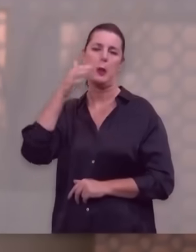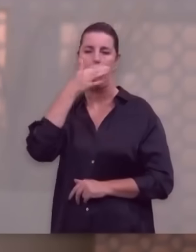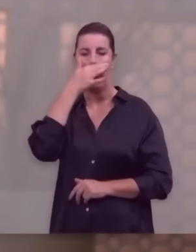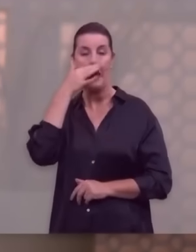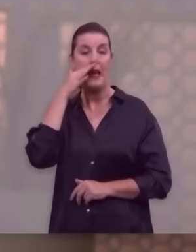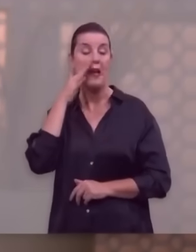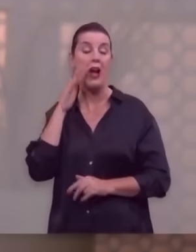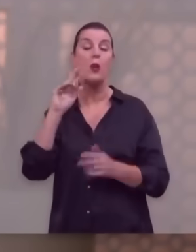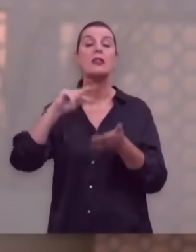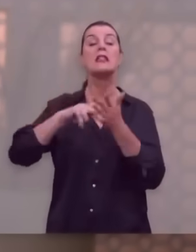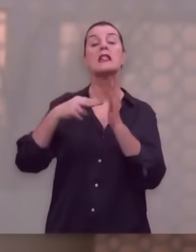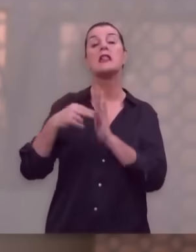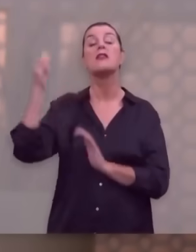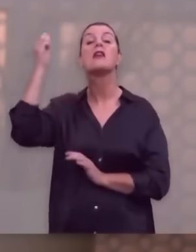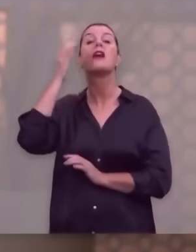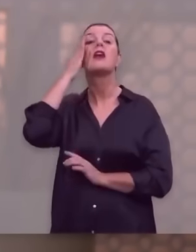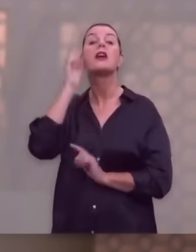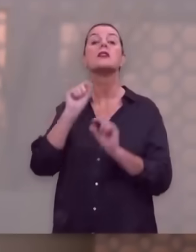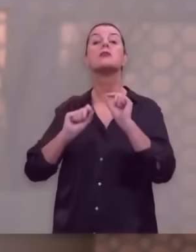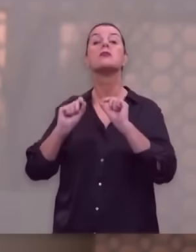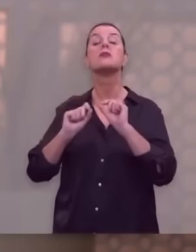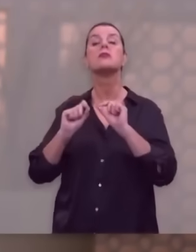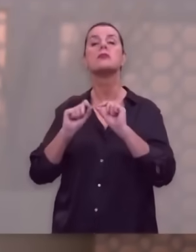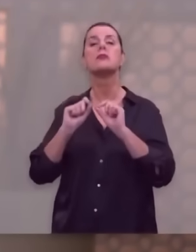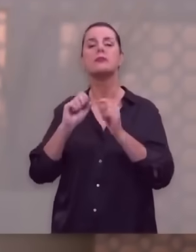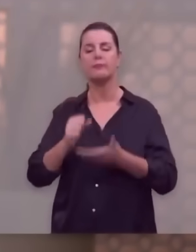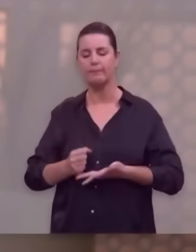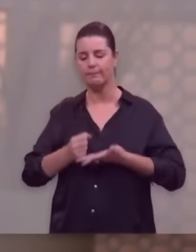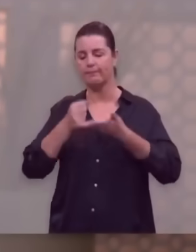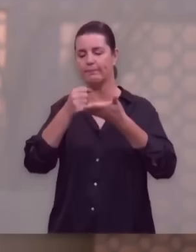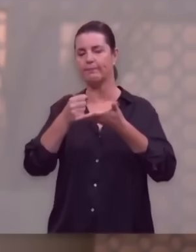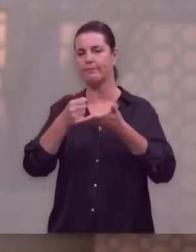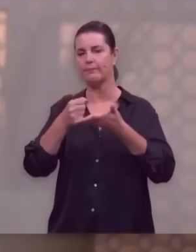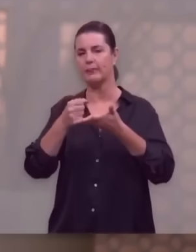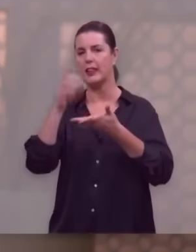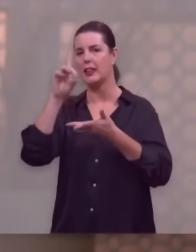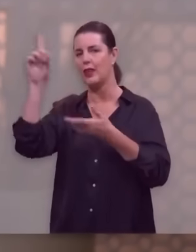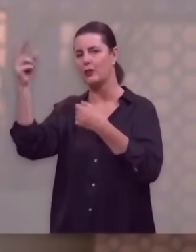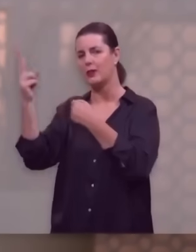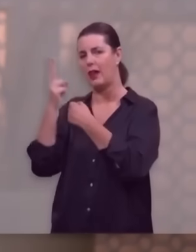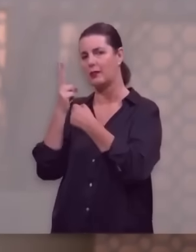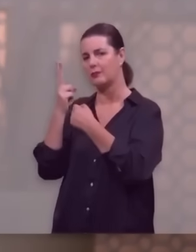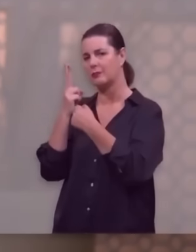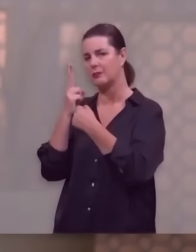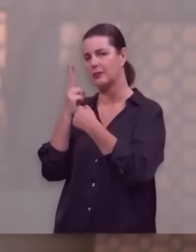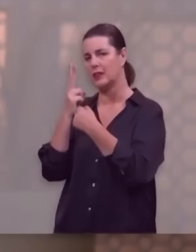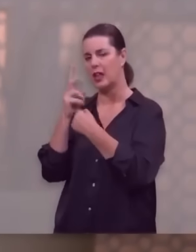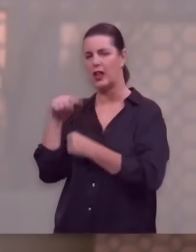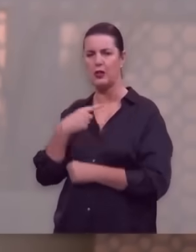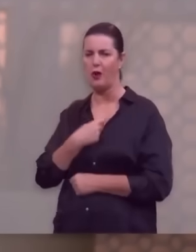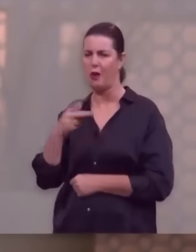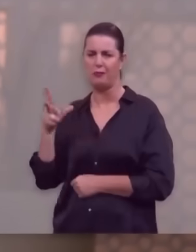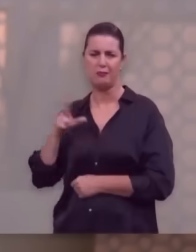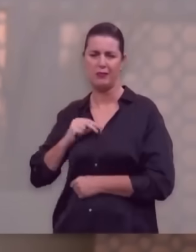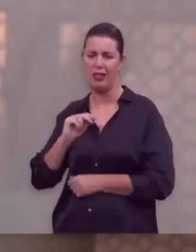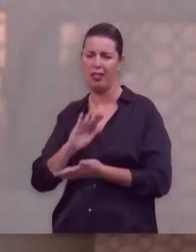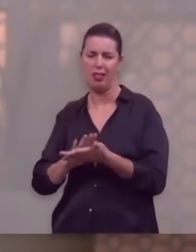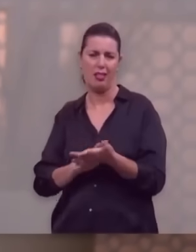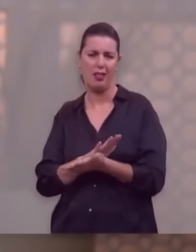e o que é a graça de Deus é um favor que Deus nos dá e nós não